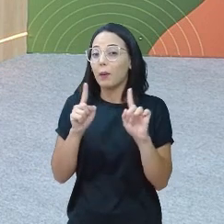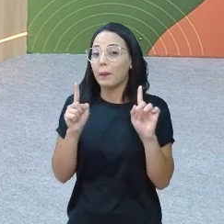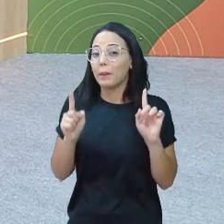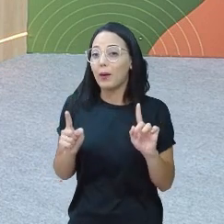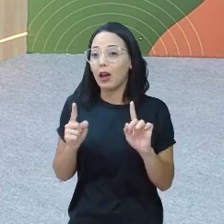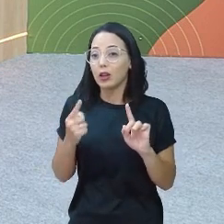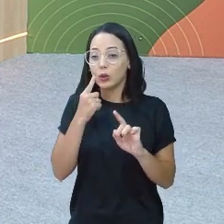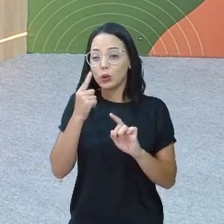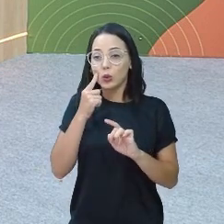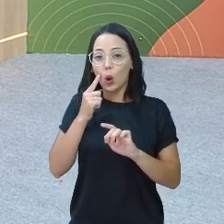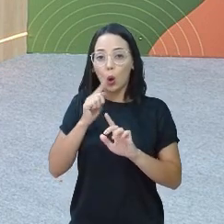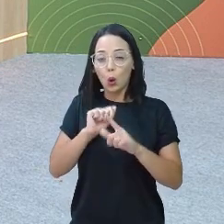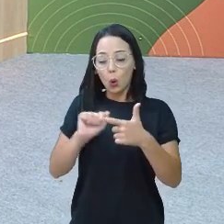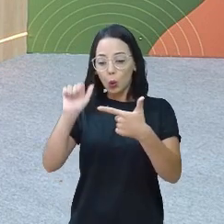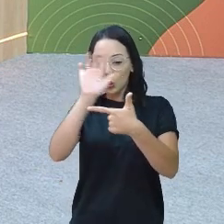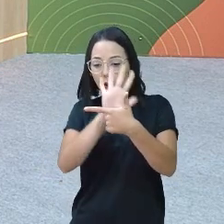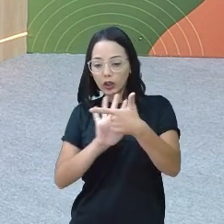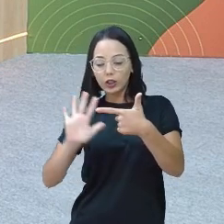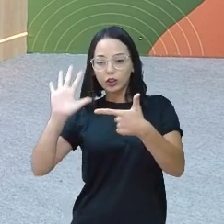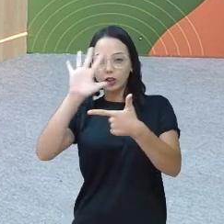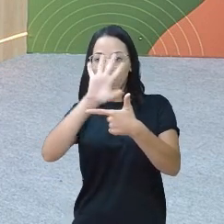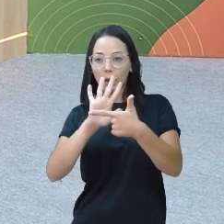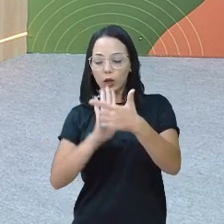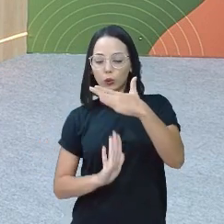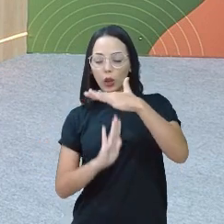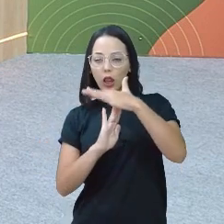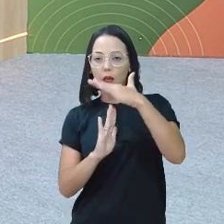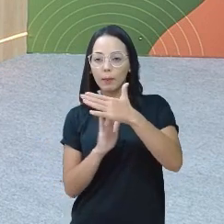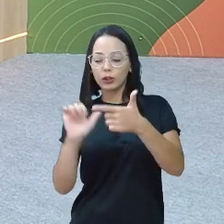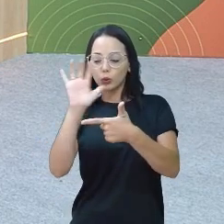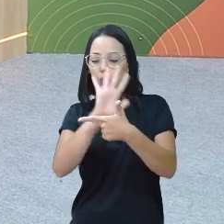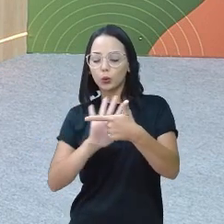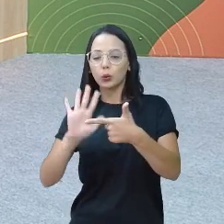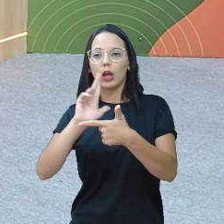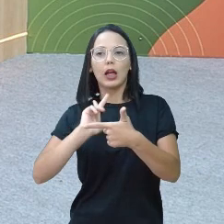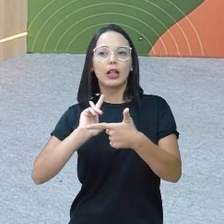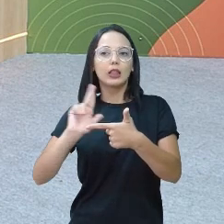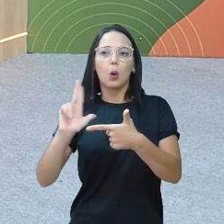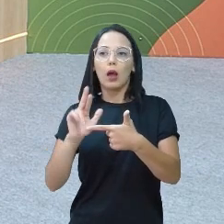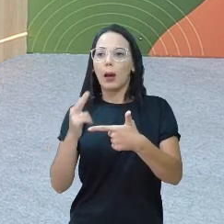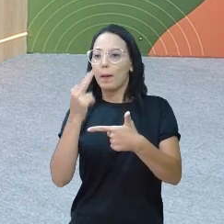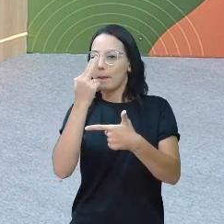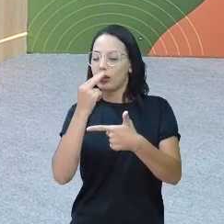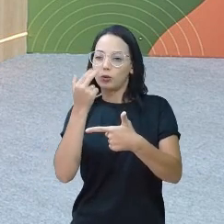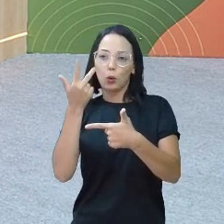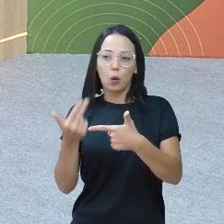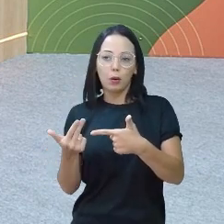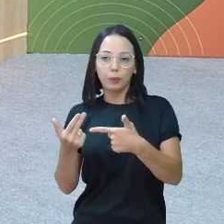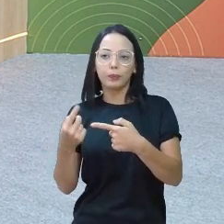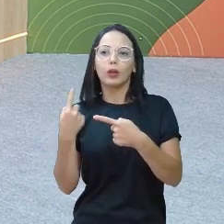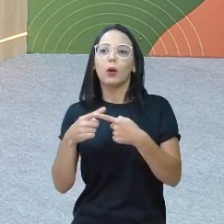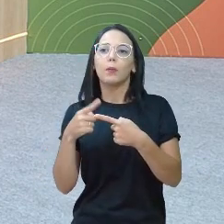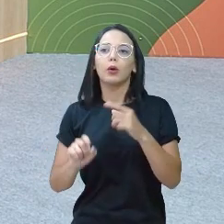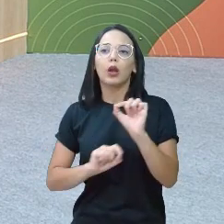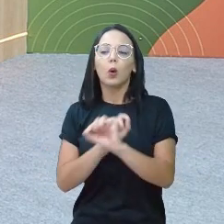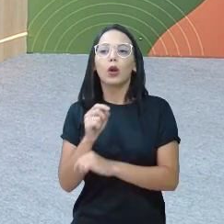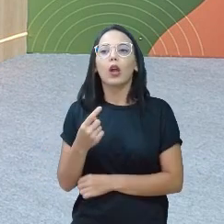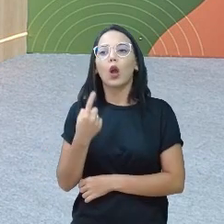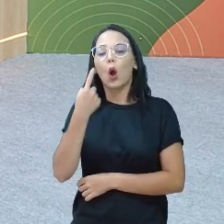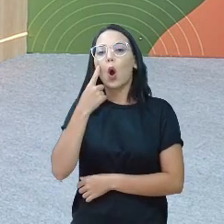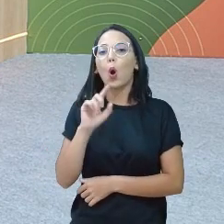o espaço ocupado, né? A parte limitada nesse perímetro não é a mesma não, ó. Aqui a gente vai ter